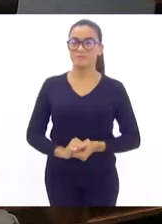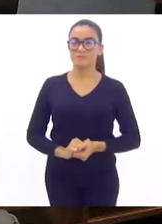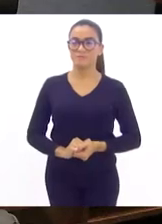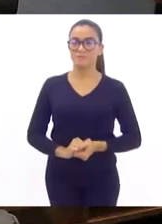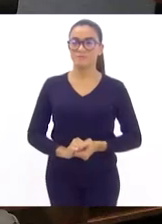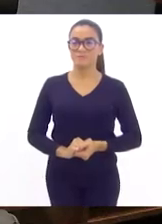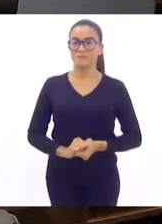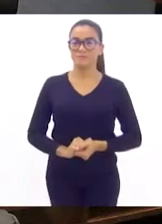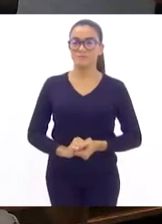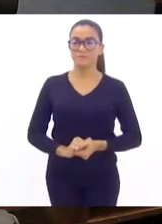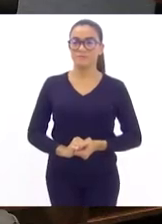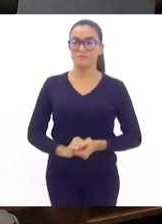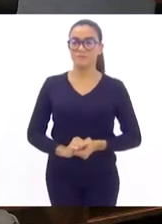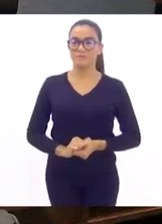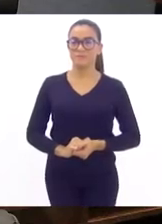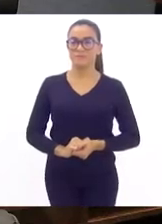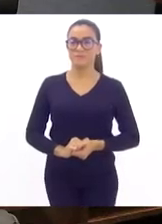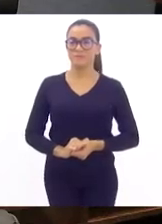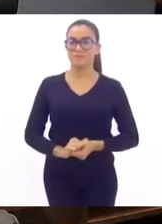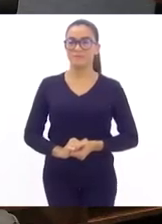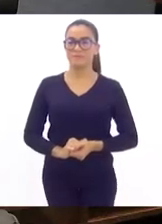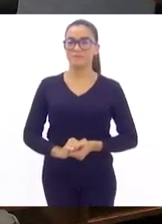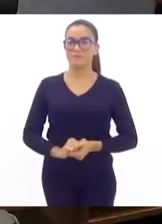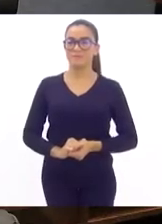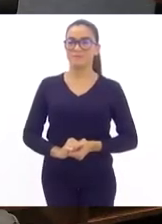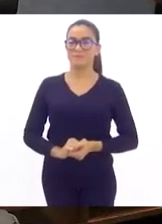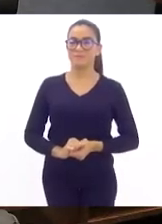Não querendo fazer uso da palavra. Vai.